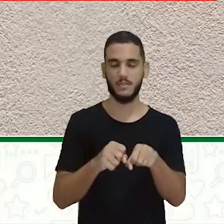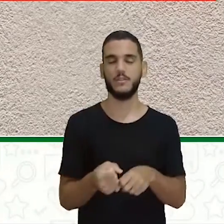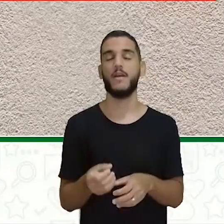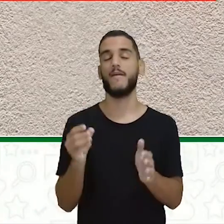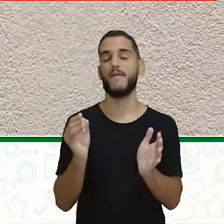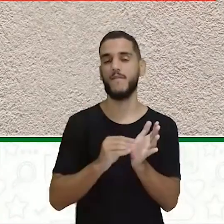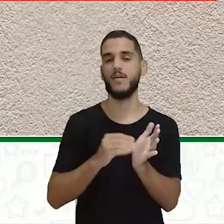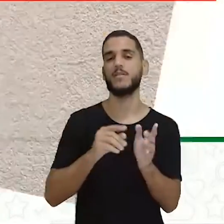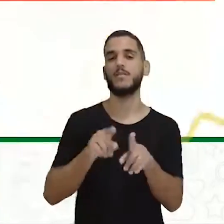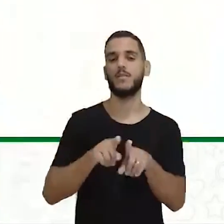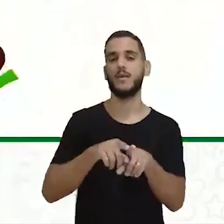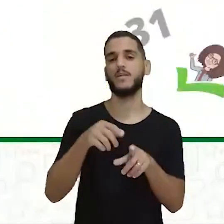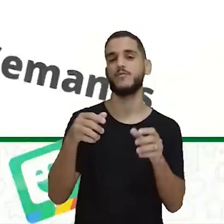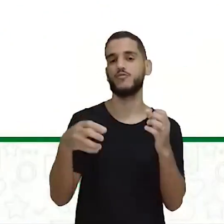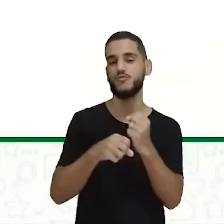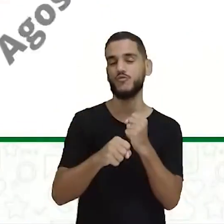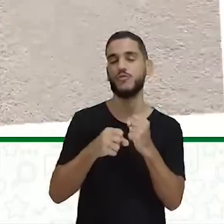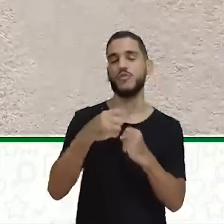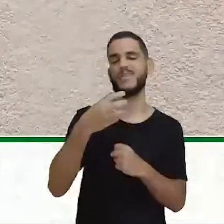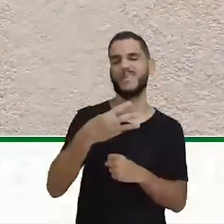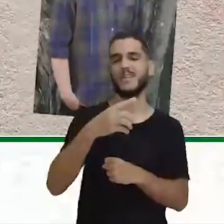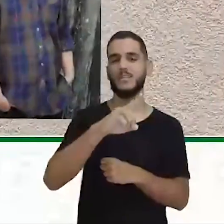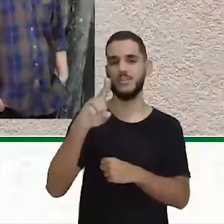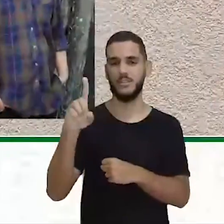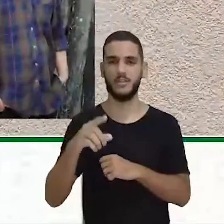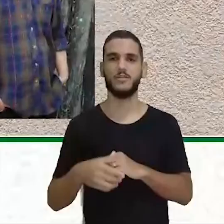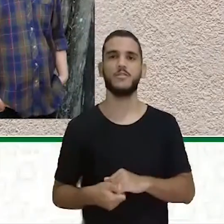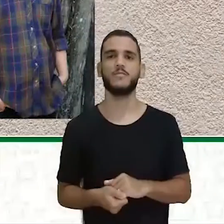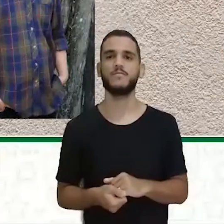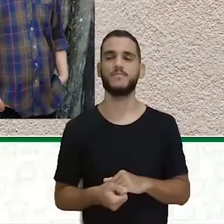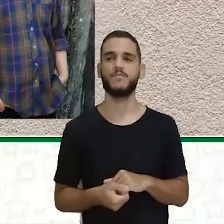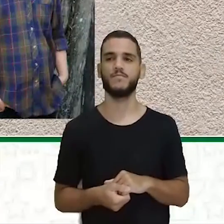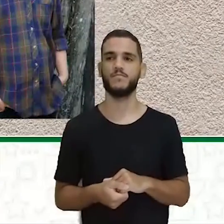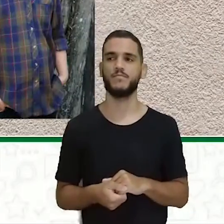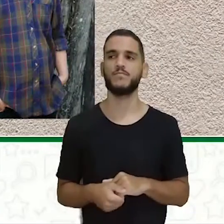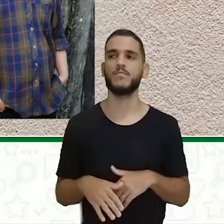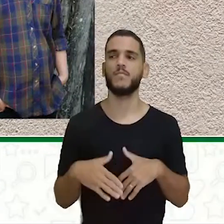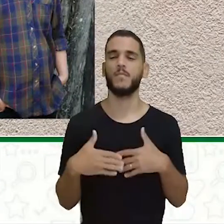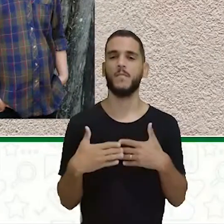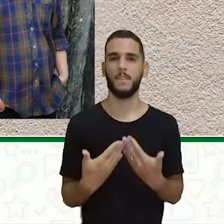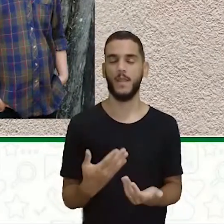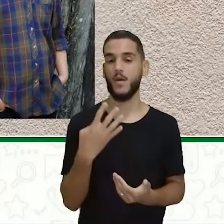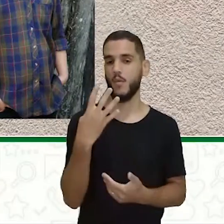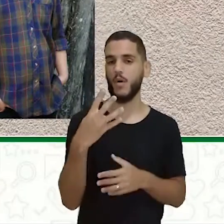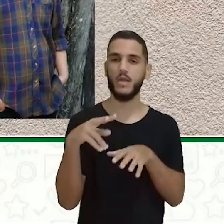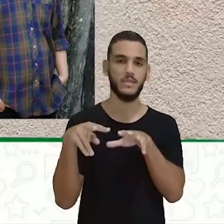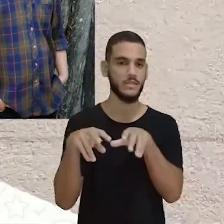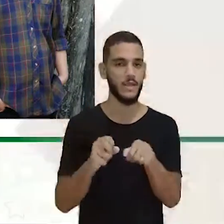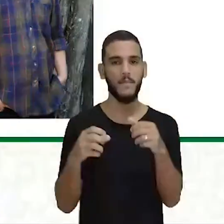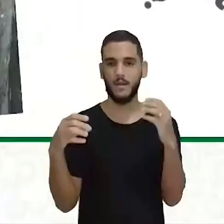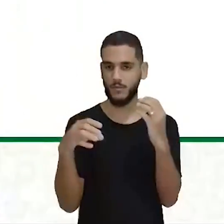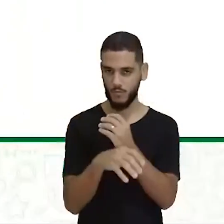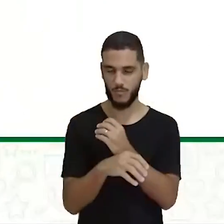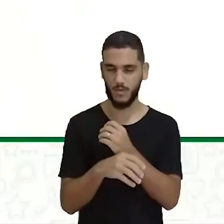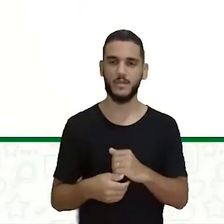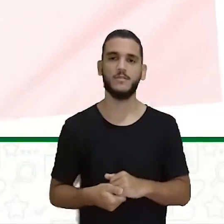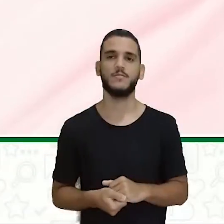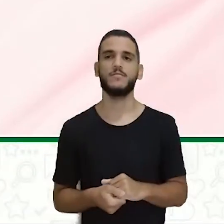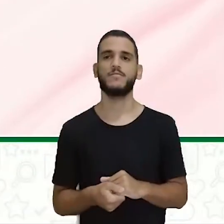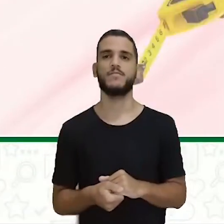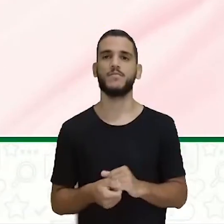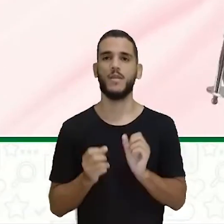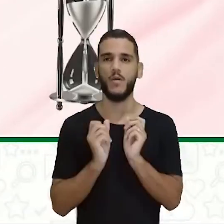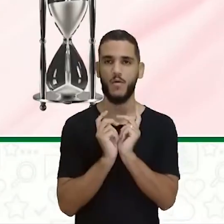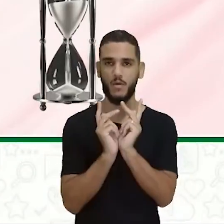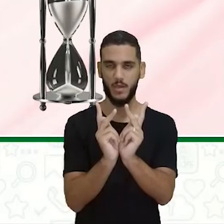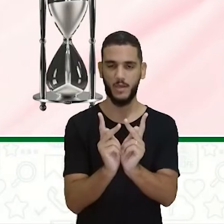restam 3 dias para o aniversário, certo? Então, 4 semanas completas,